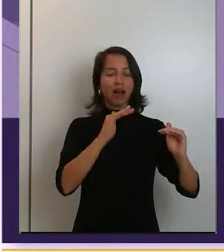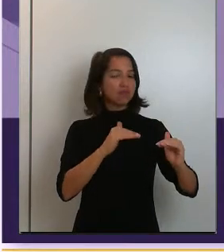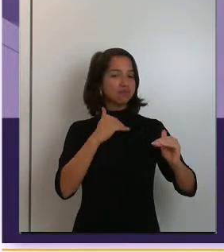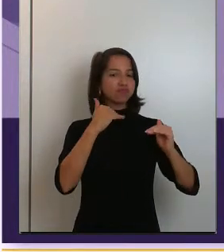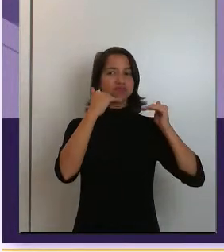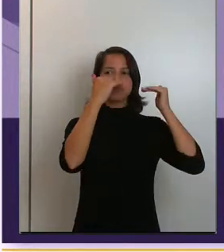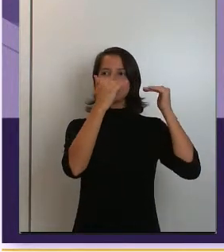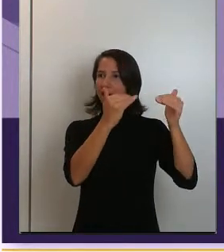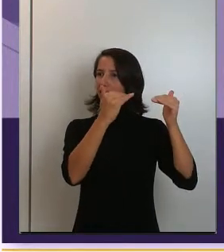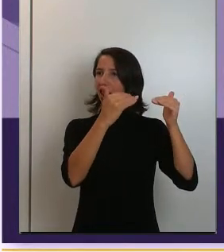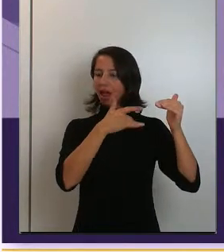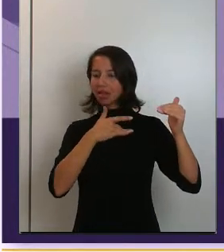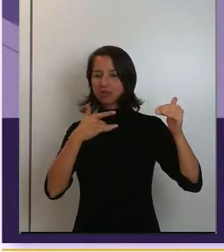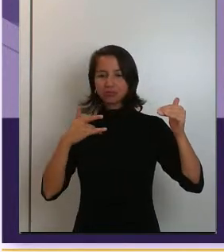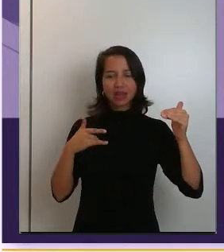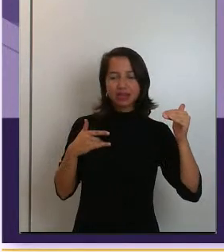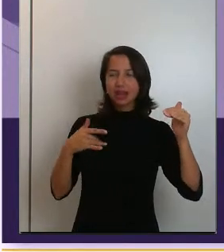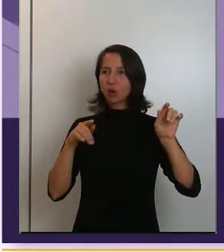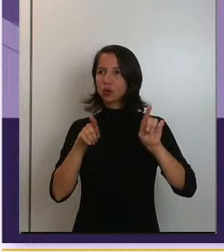relacionadas